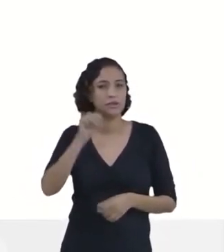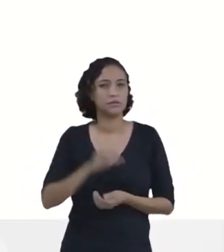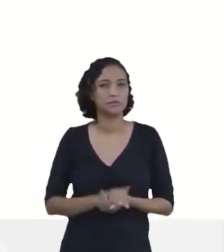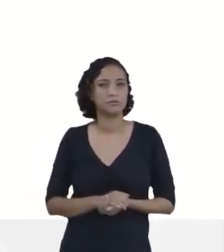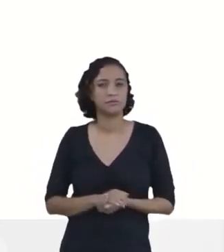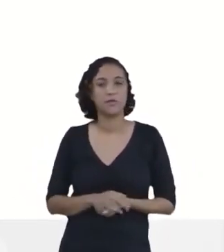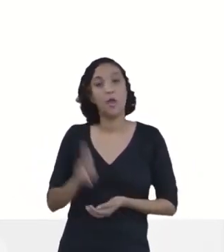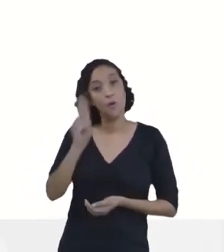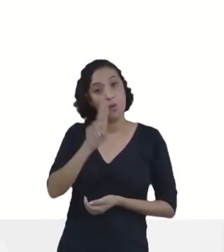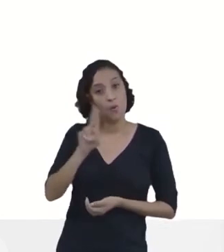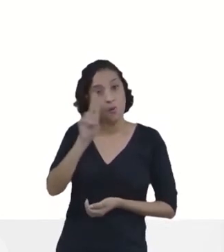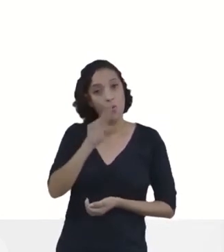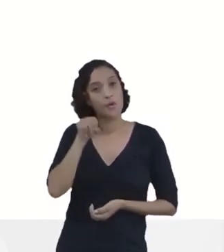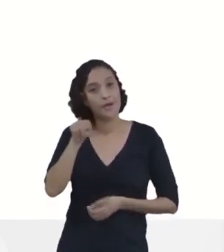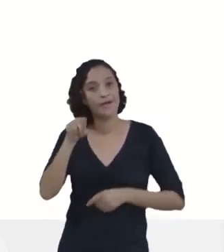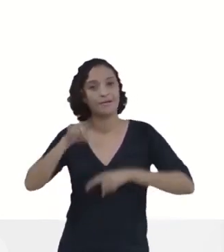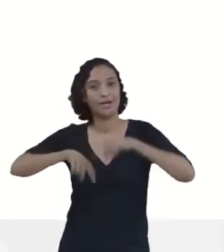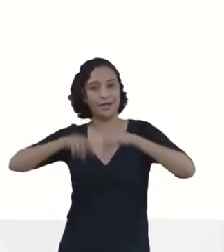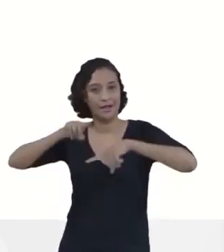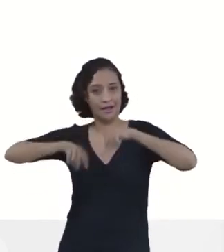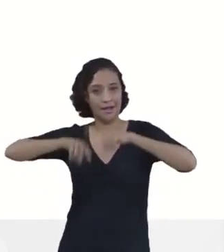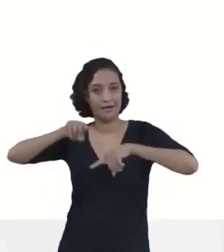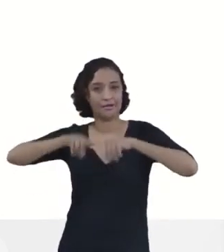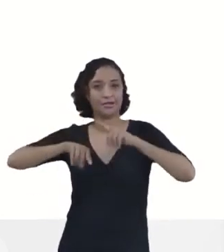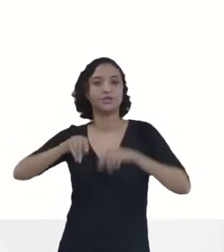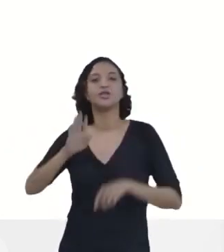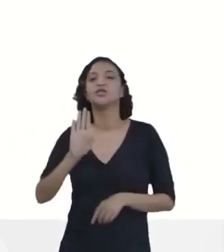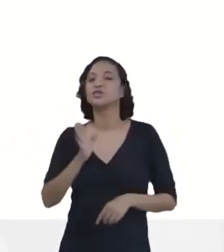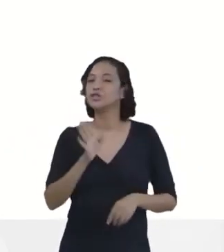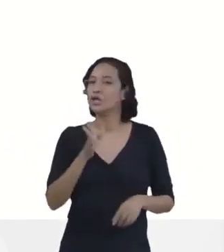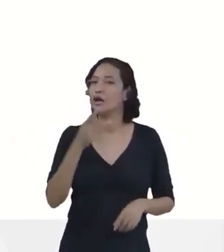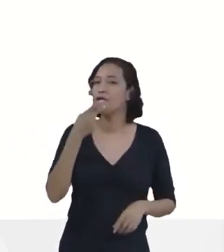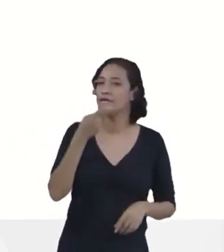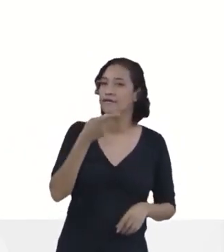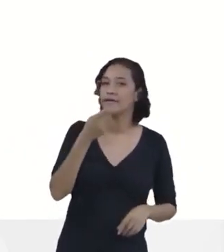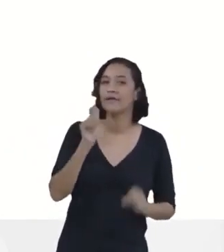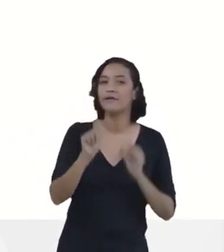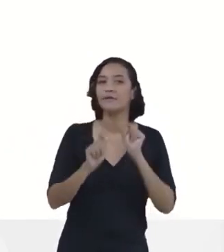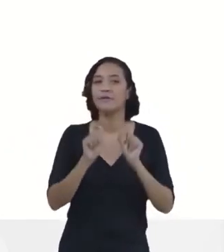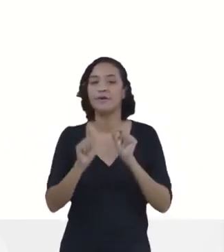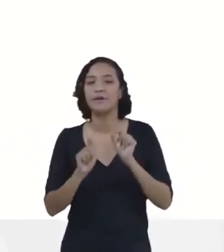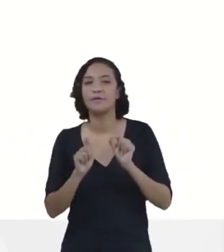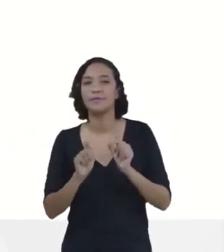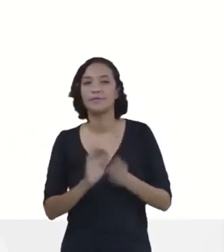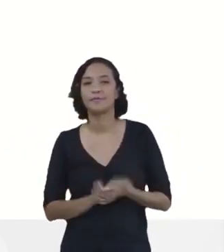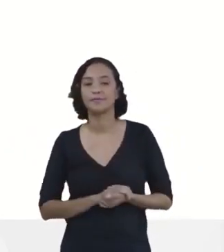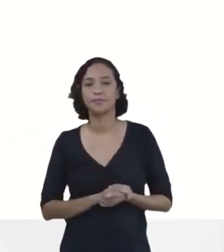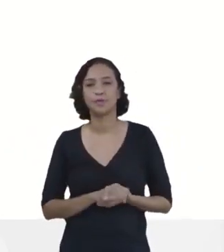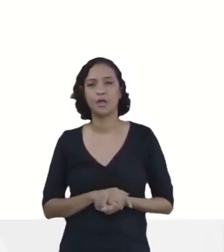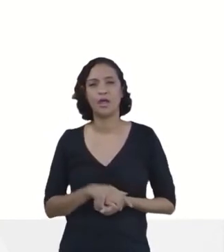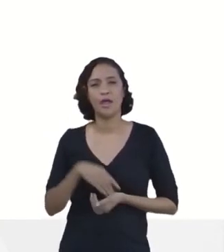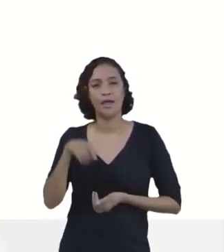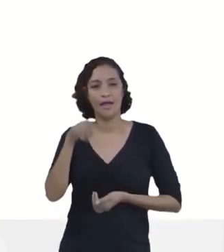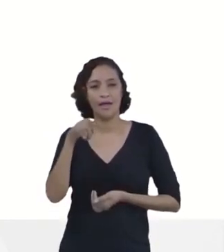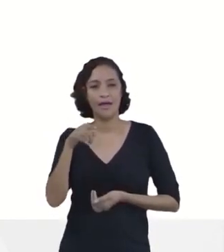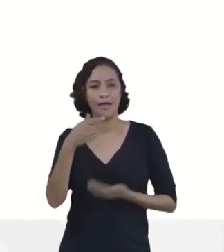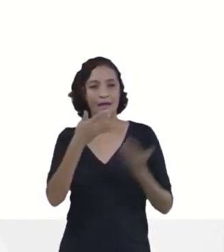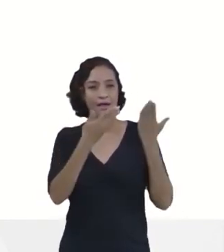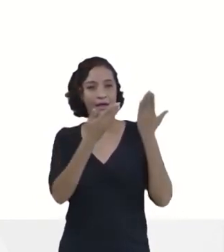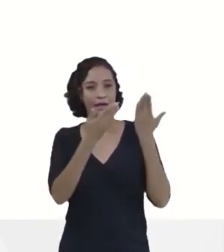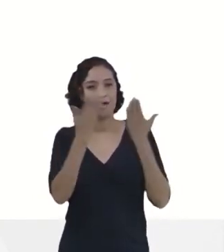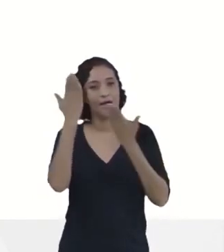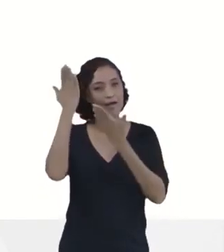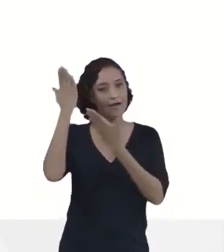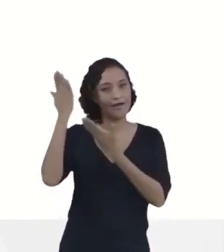esses instrumentos convencionais. E como eu falei para vocês, esses profissionais, tem outros profissionais